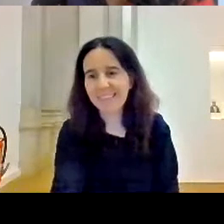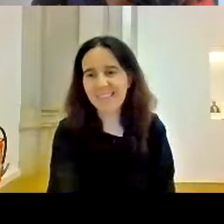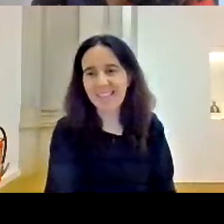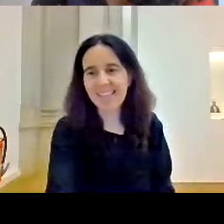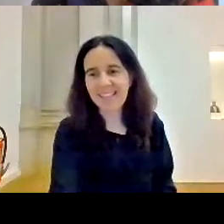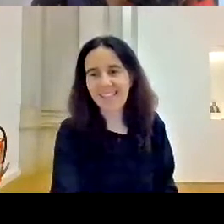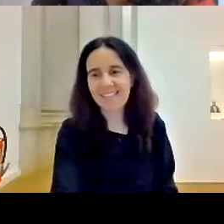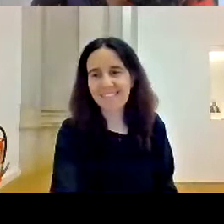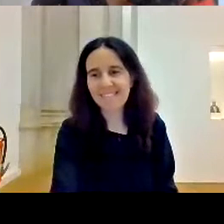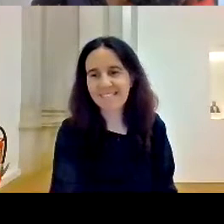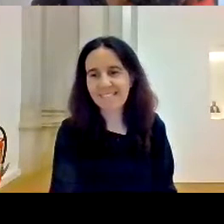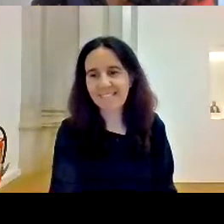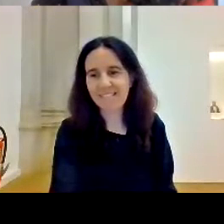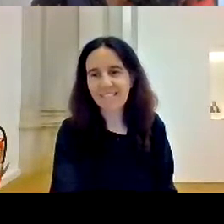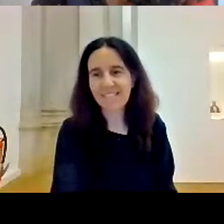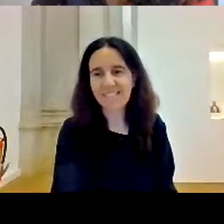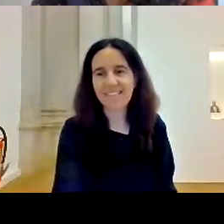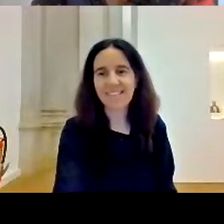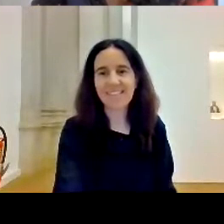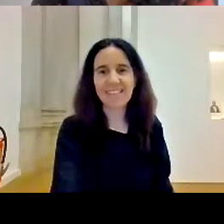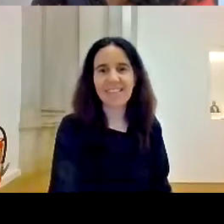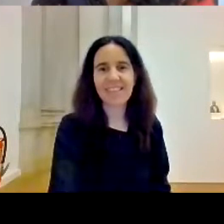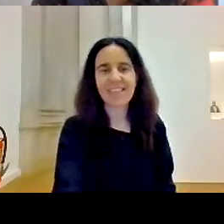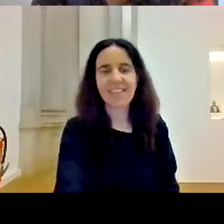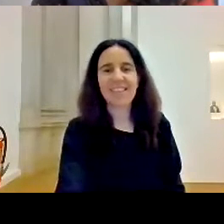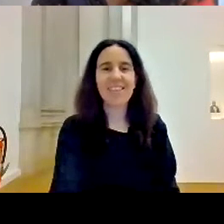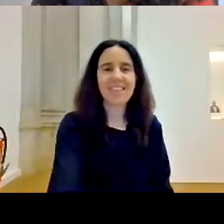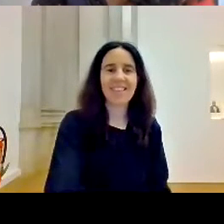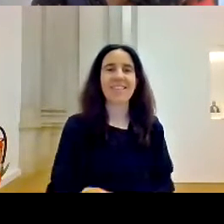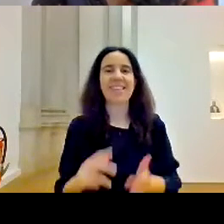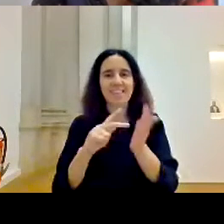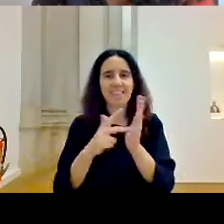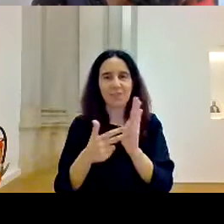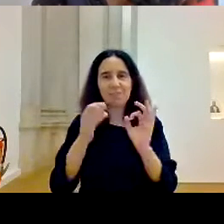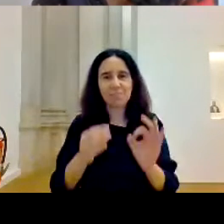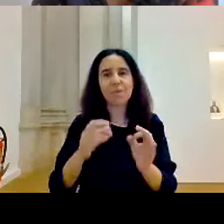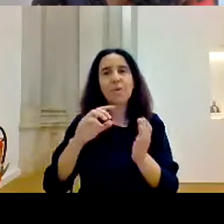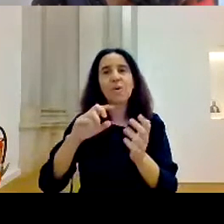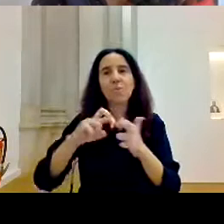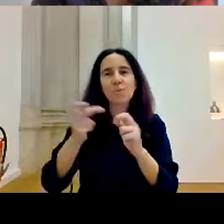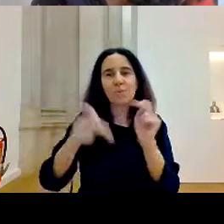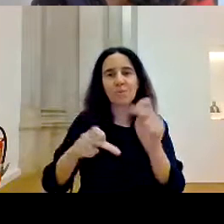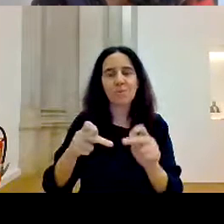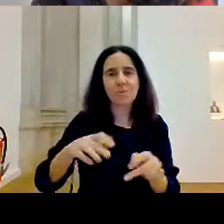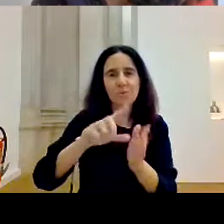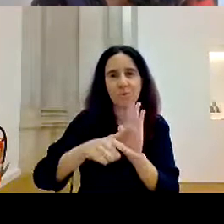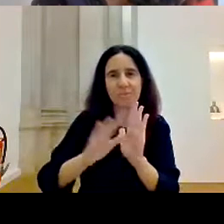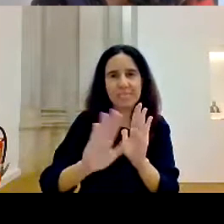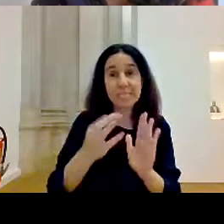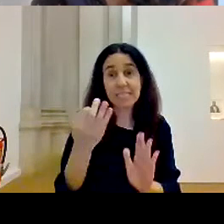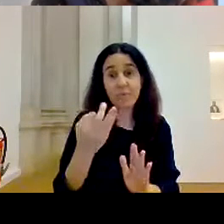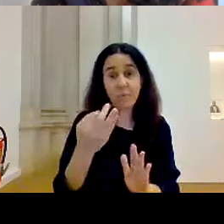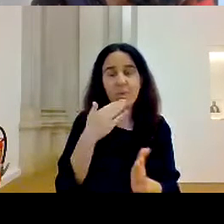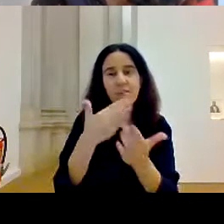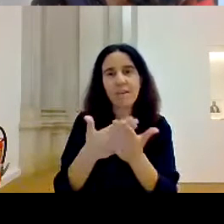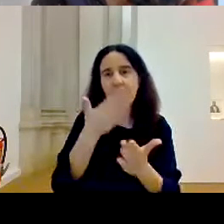Isto porque, do meu ponto de vista, a tecnologia verdadeiramente não devia ser um problema na gestão de projetos. E se o foi, quer-me